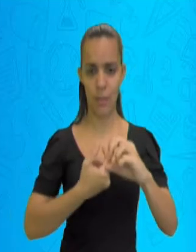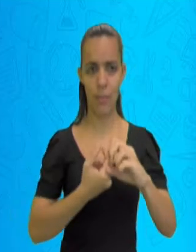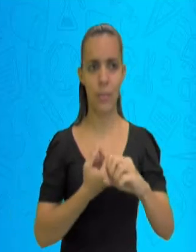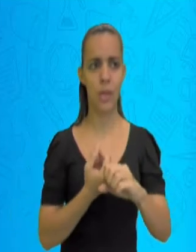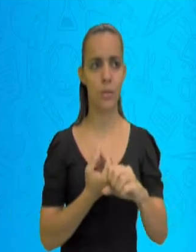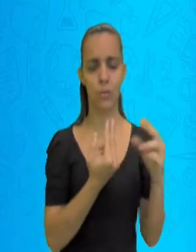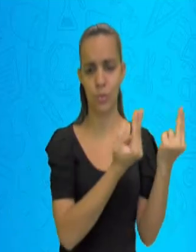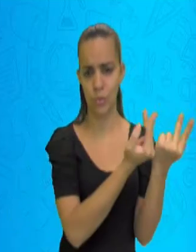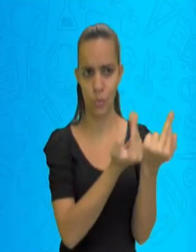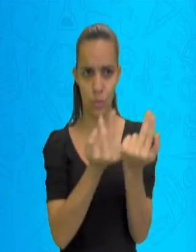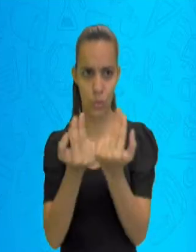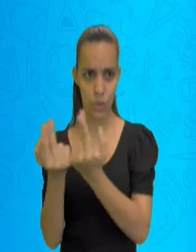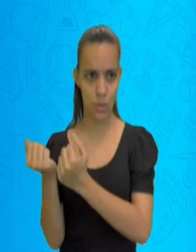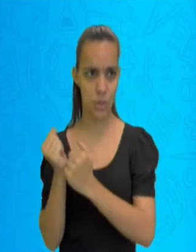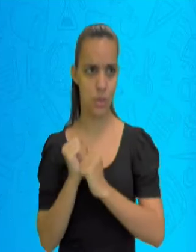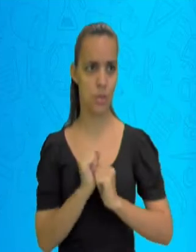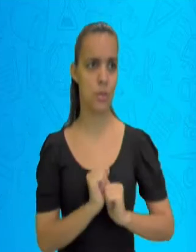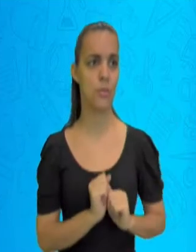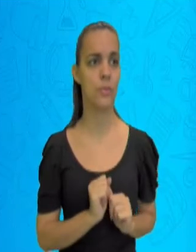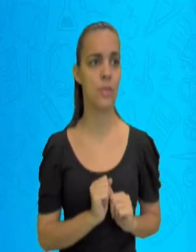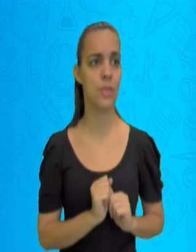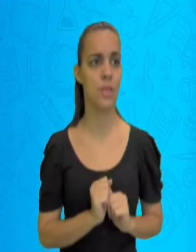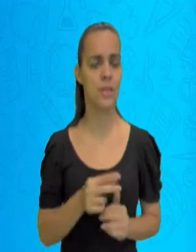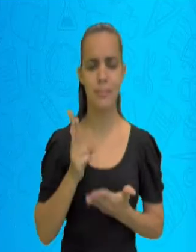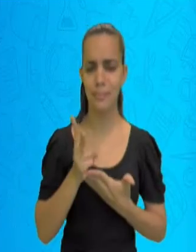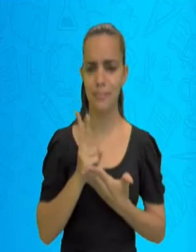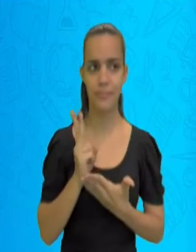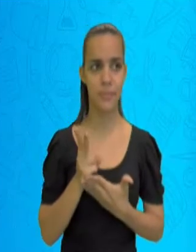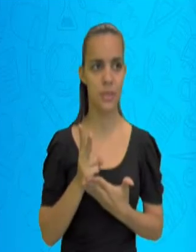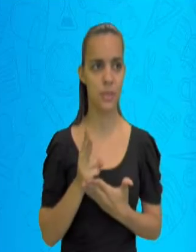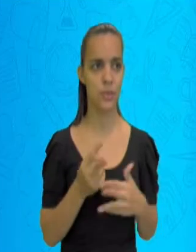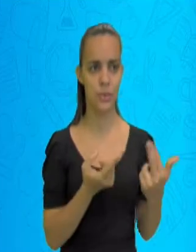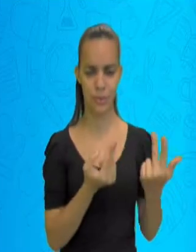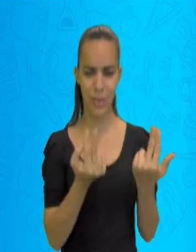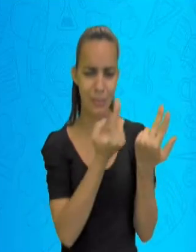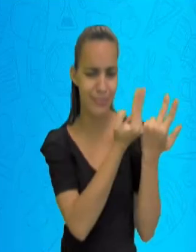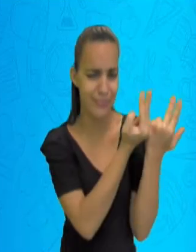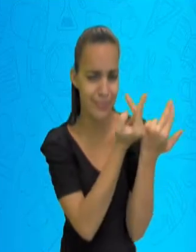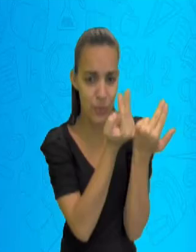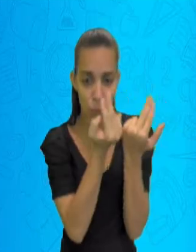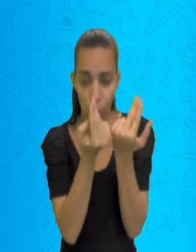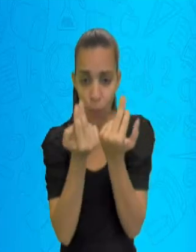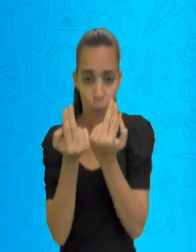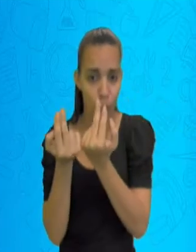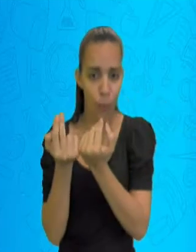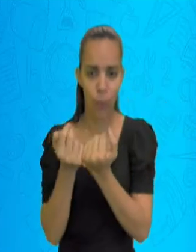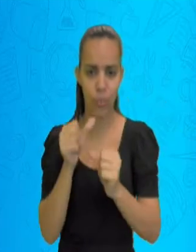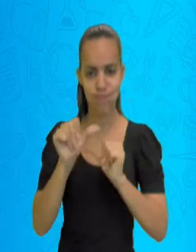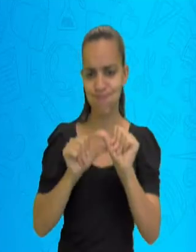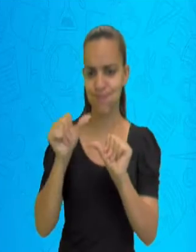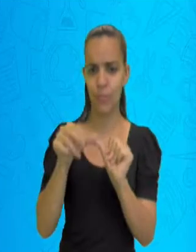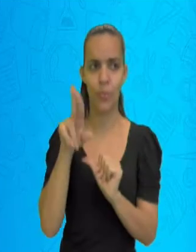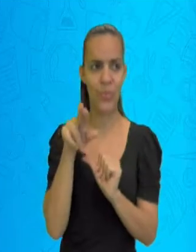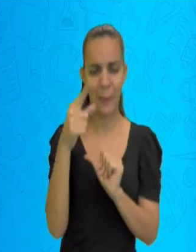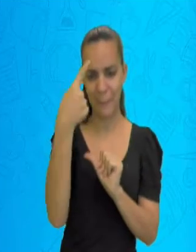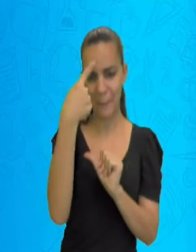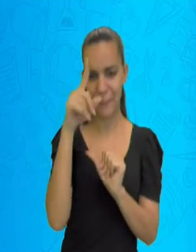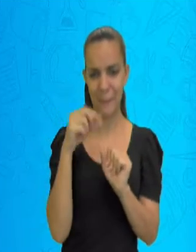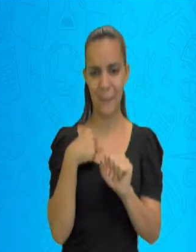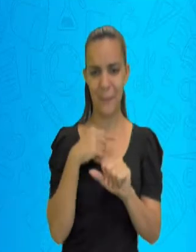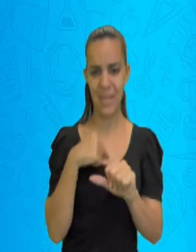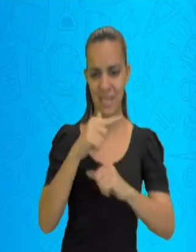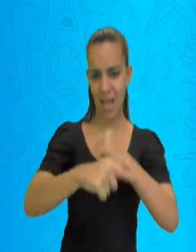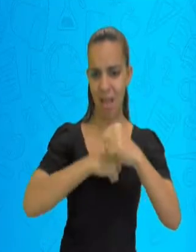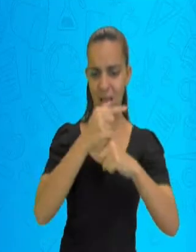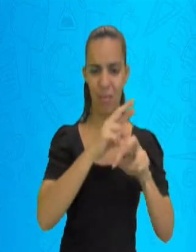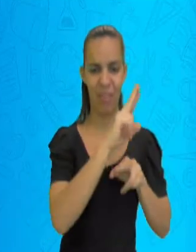os átomos de um mesmo elemento são idênticos. Por que eu estou chamando a atenção para isto aí? Porque isto